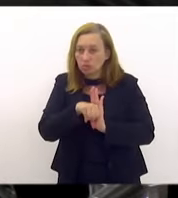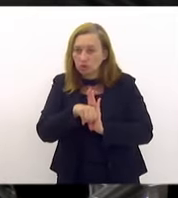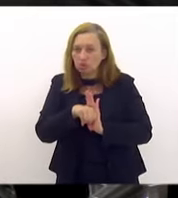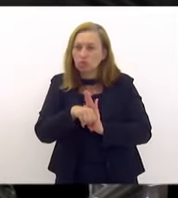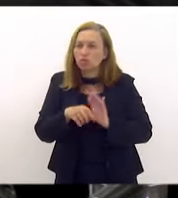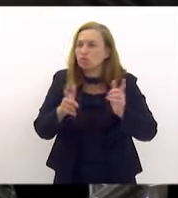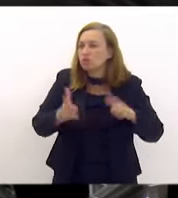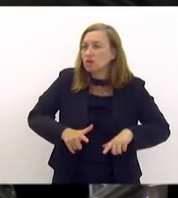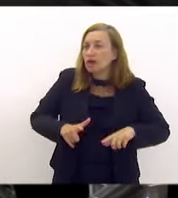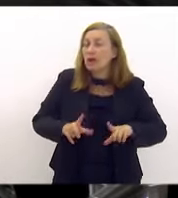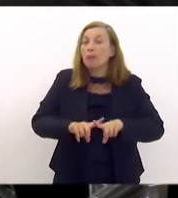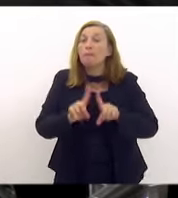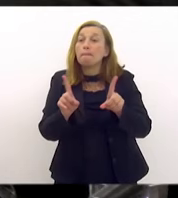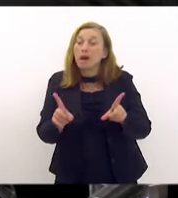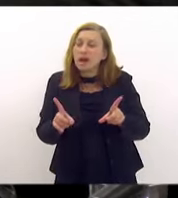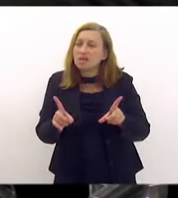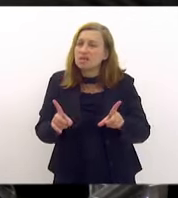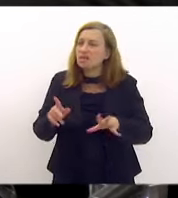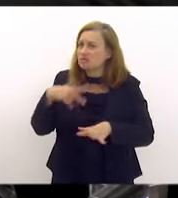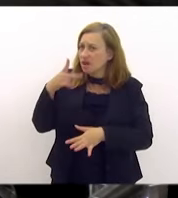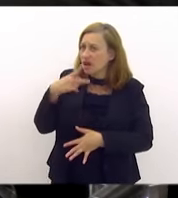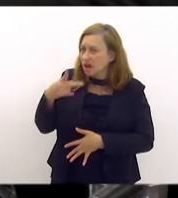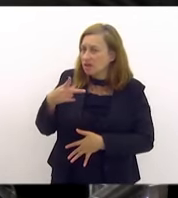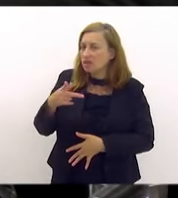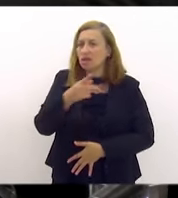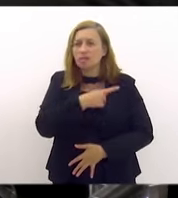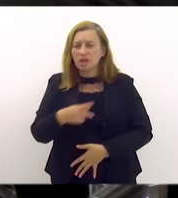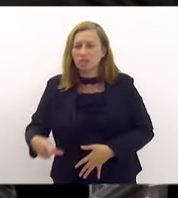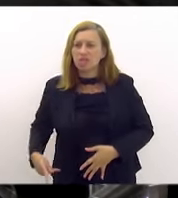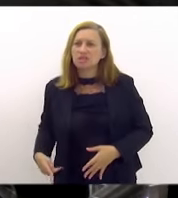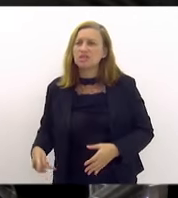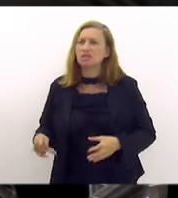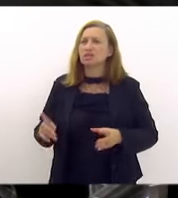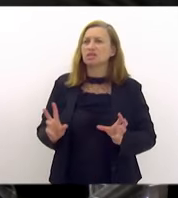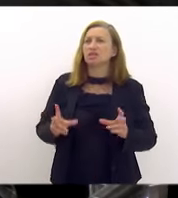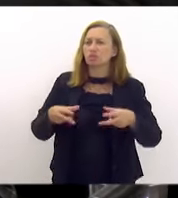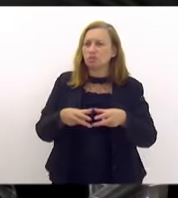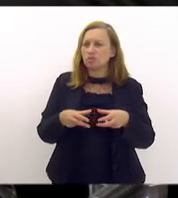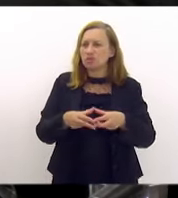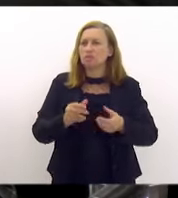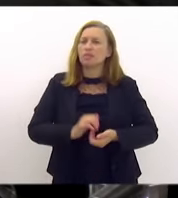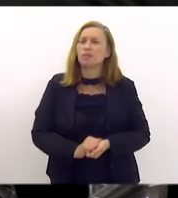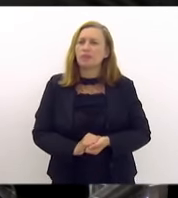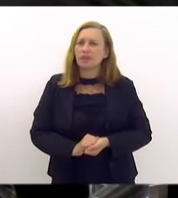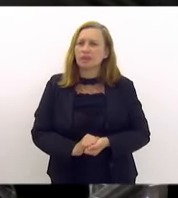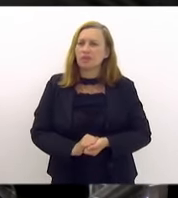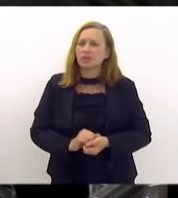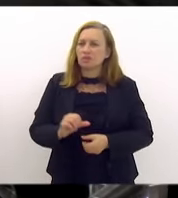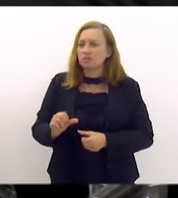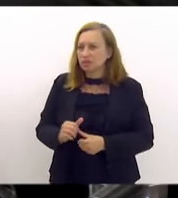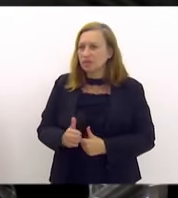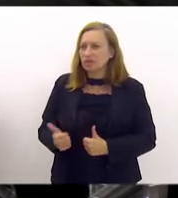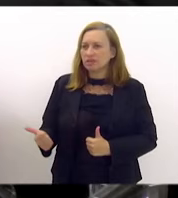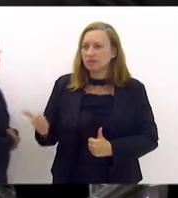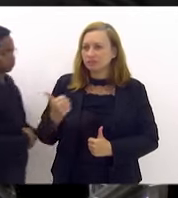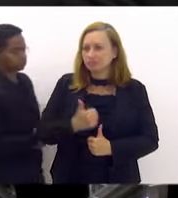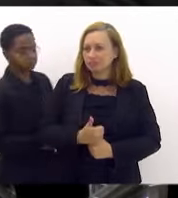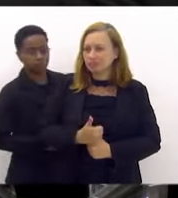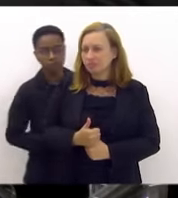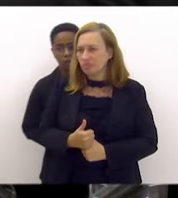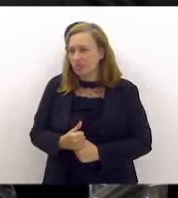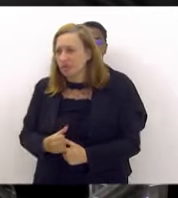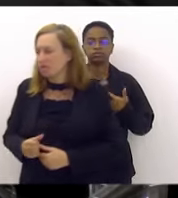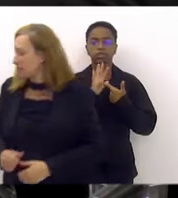eh mas o que bem colocado pela presidenta dessa comissão nos chega justamente o contrário reiteradamente